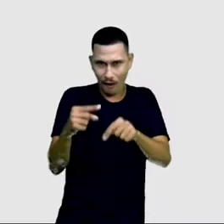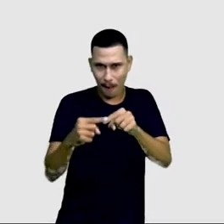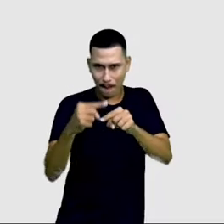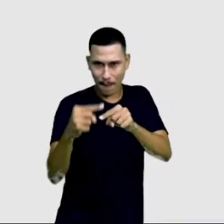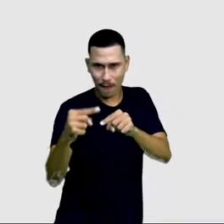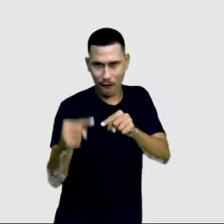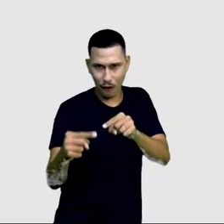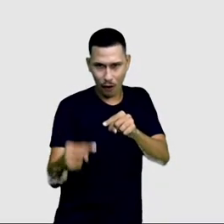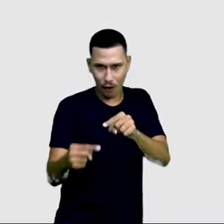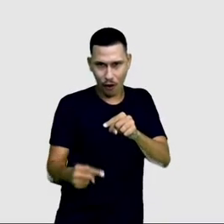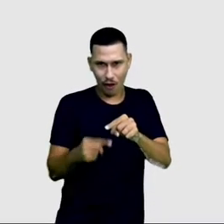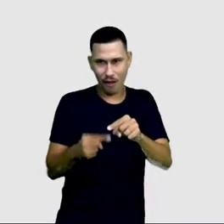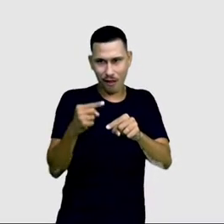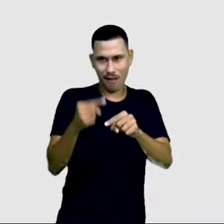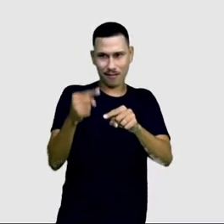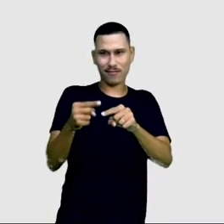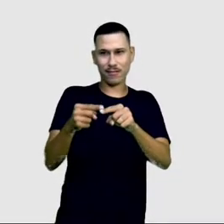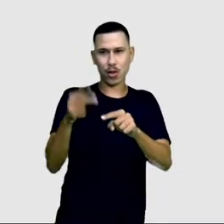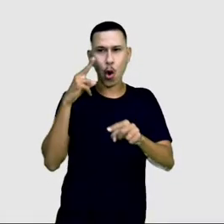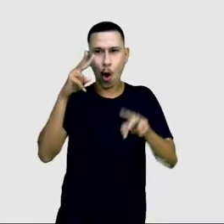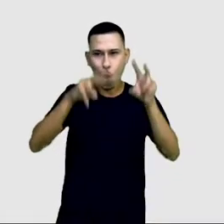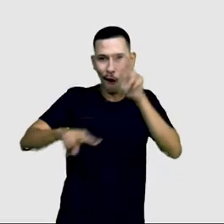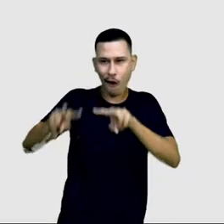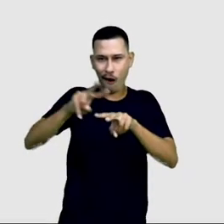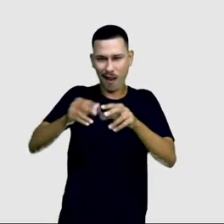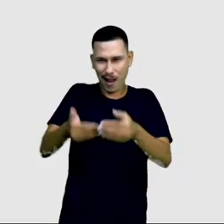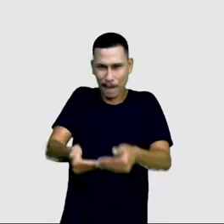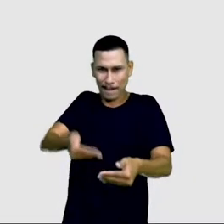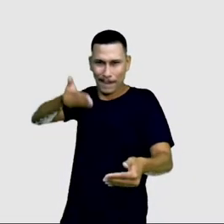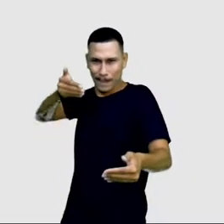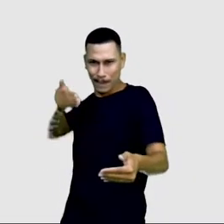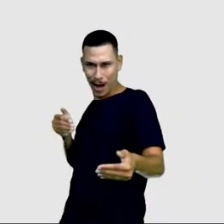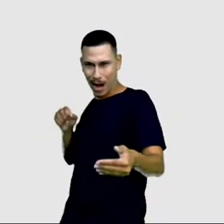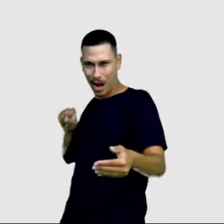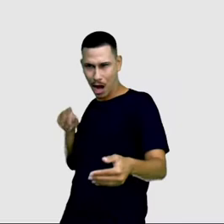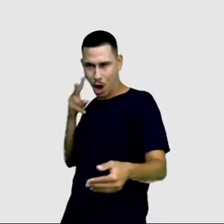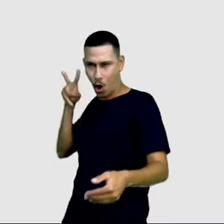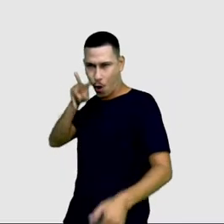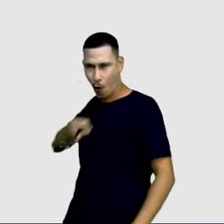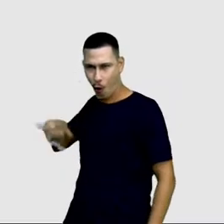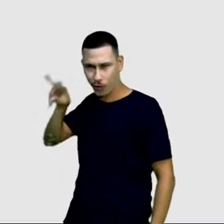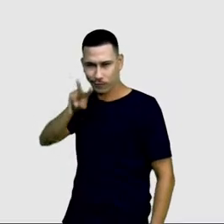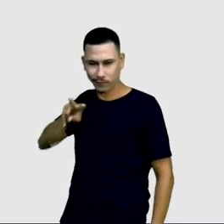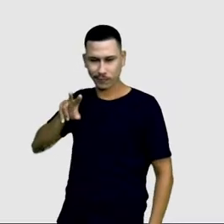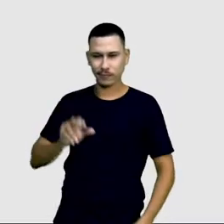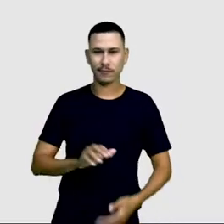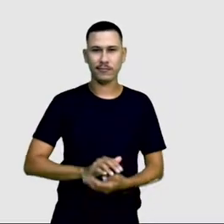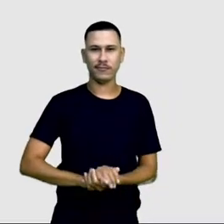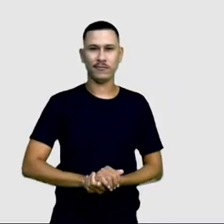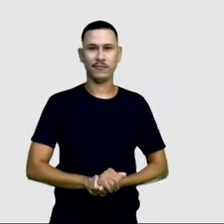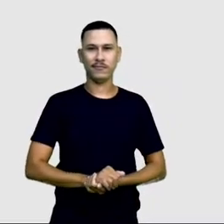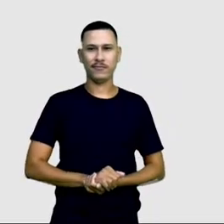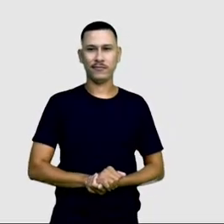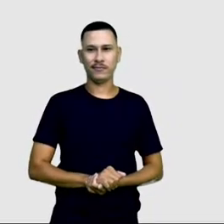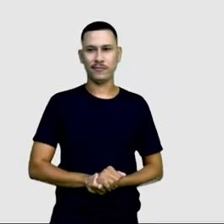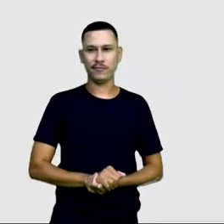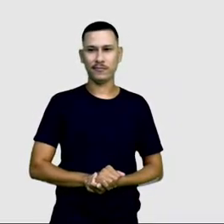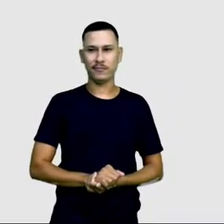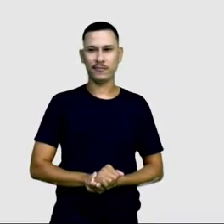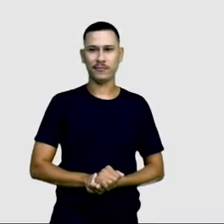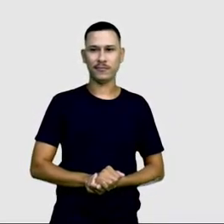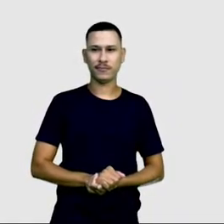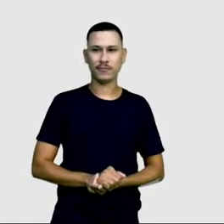engrenagem, e o cassete, tá certo? Então, essas três partes para a gente hoje vão ser, tem até outro nomezinho aqui da segunda